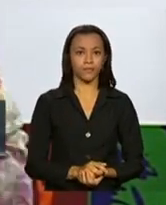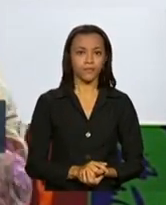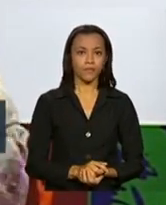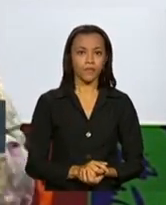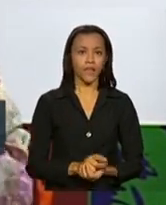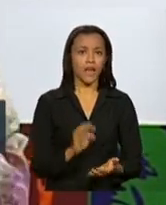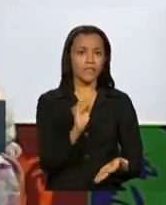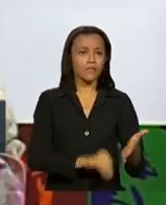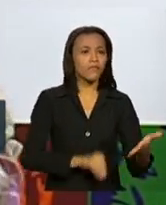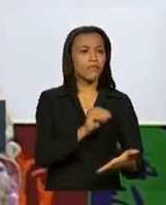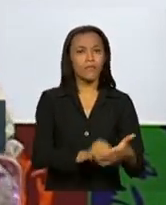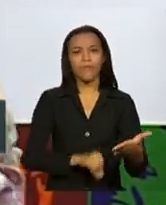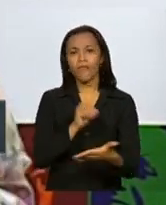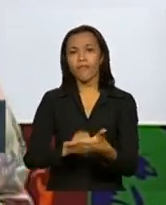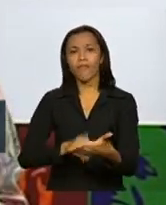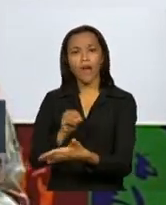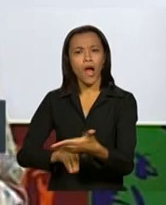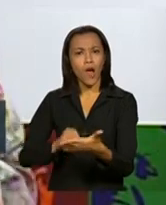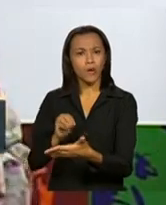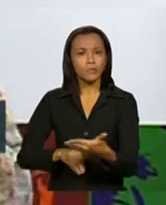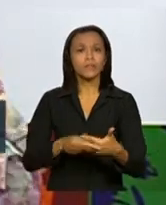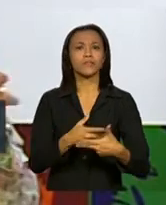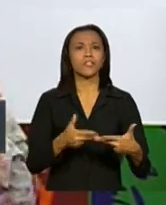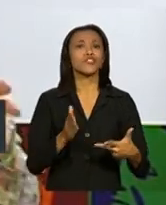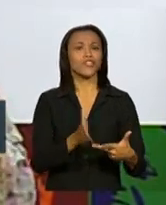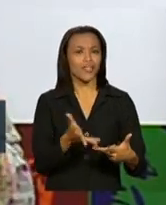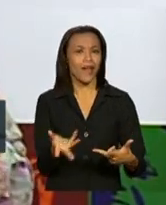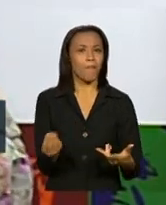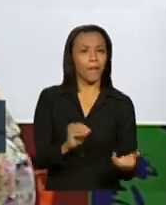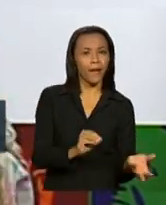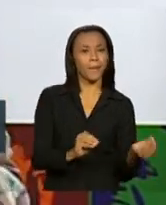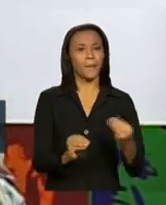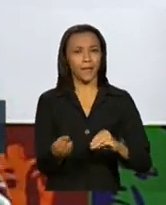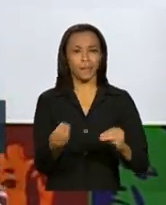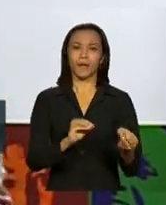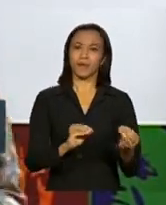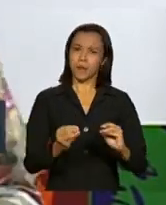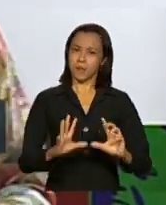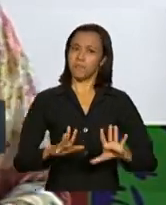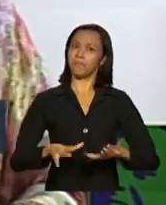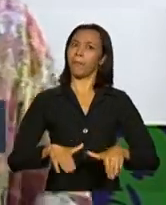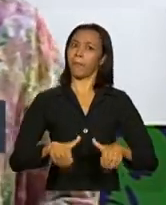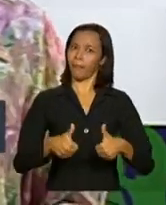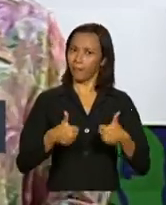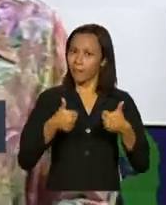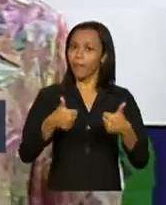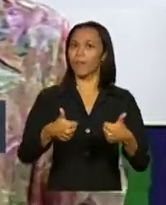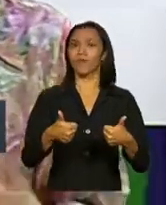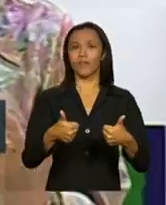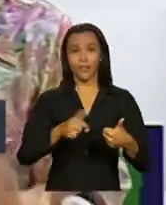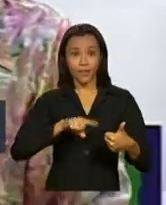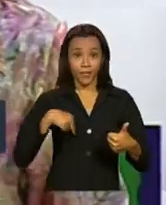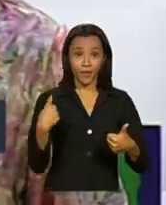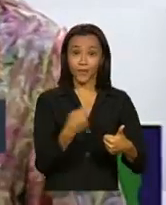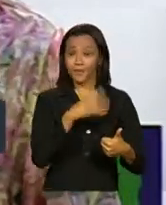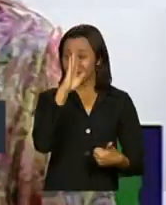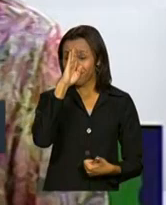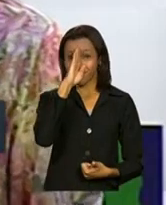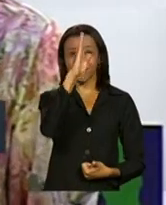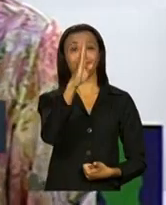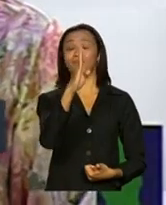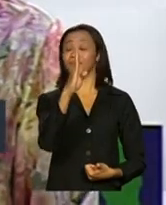vácuos né foram cobertos e isso para nós mas é fundamental